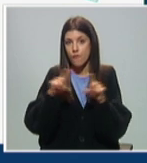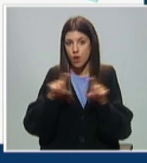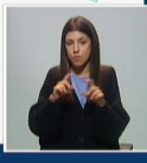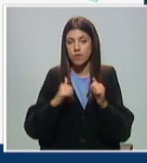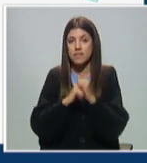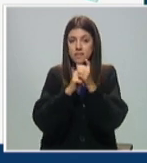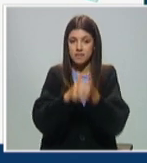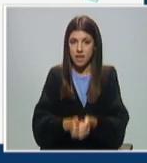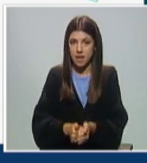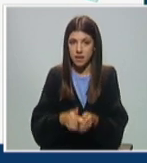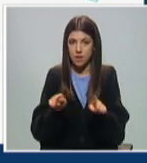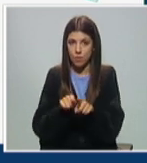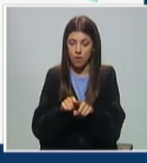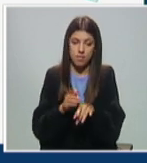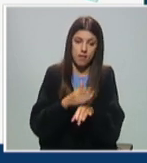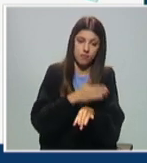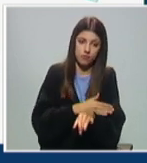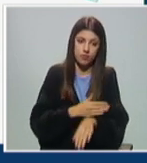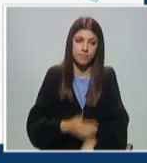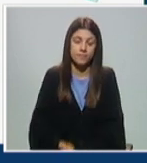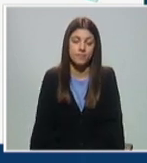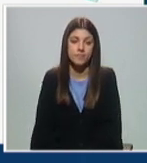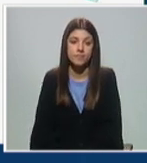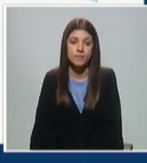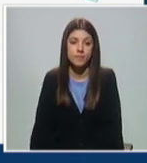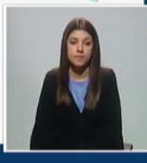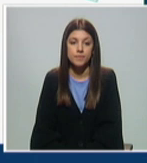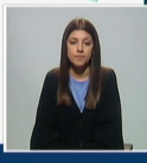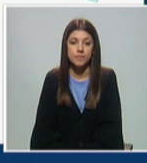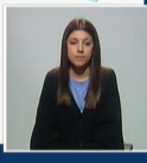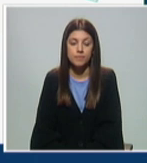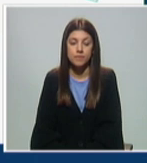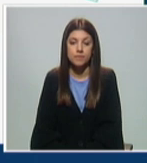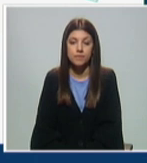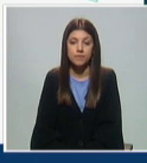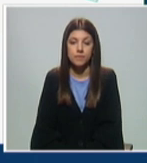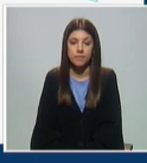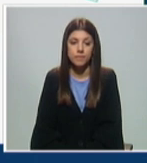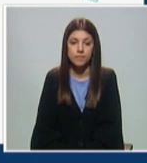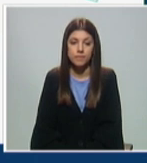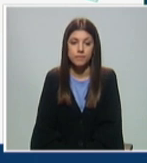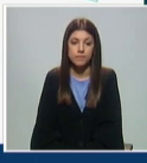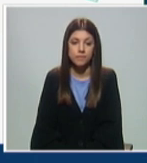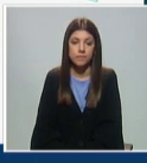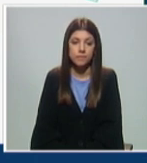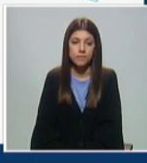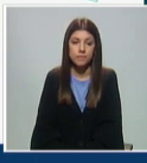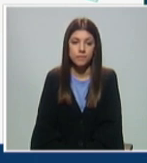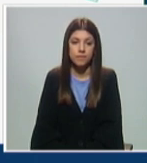anteriores, atualizando apenas a linha e a coluna. Está calculado